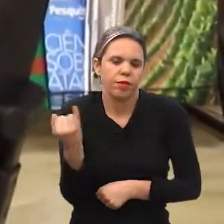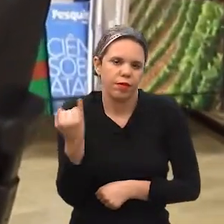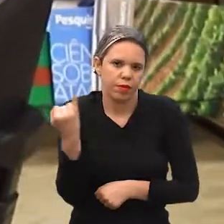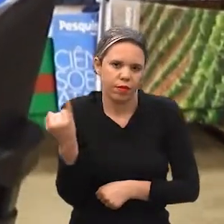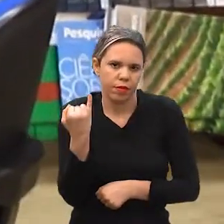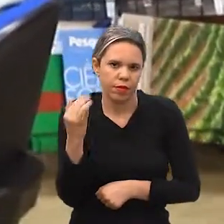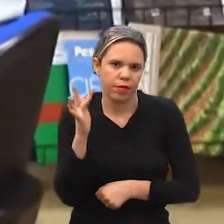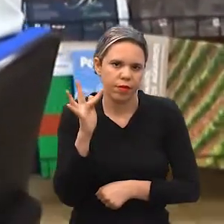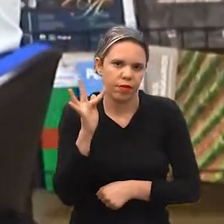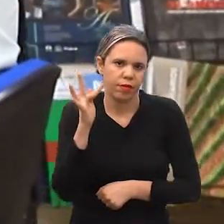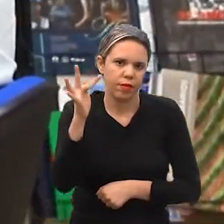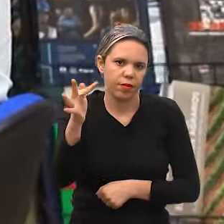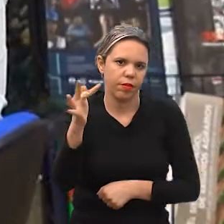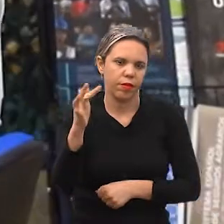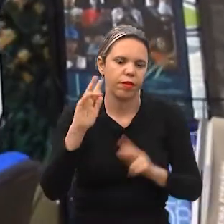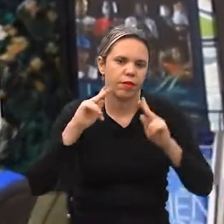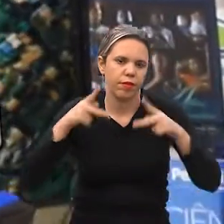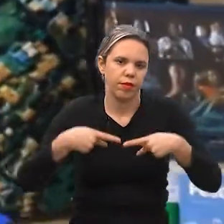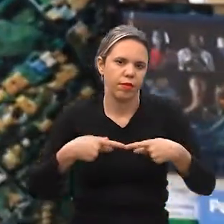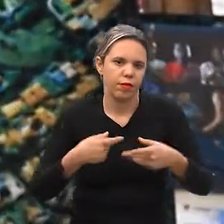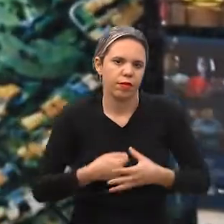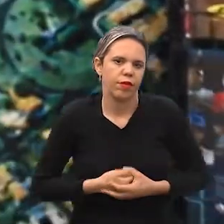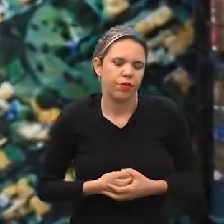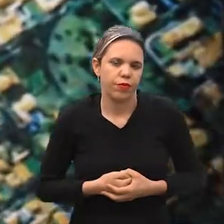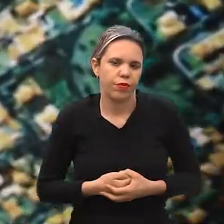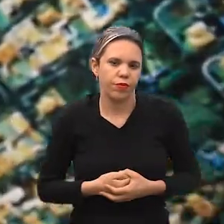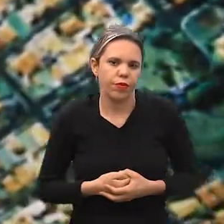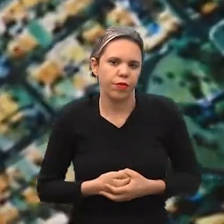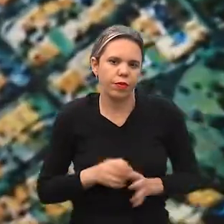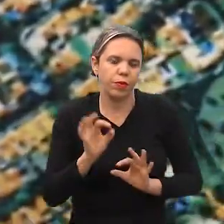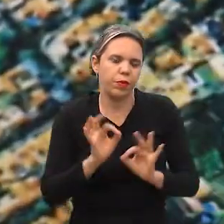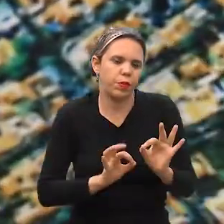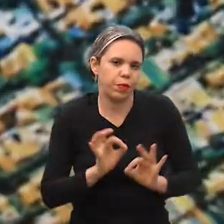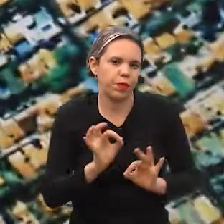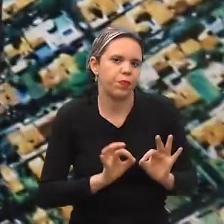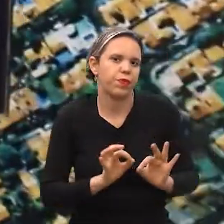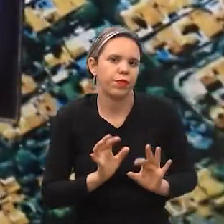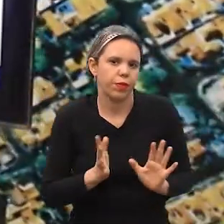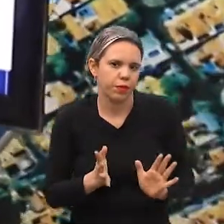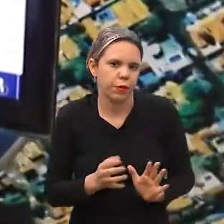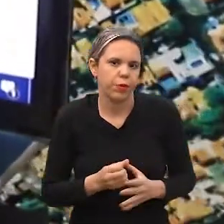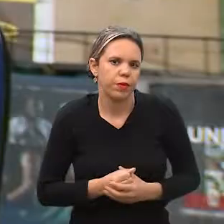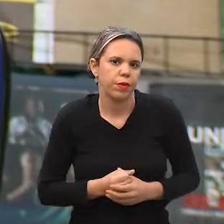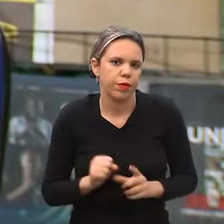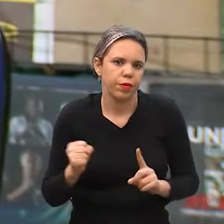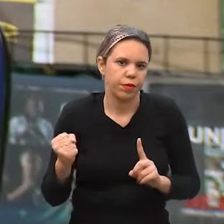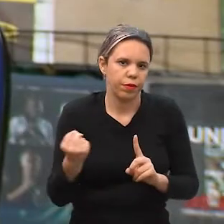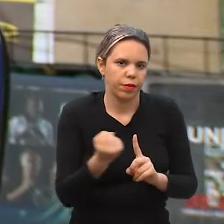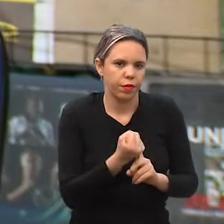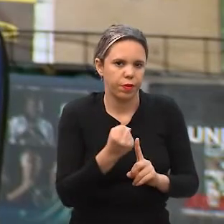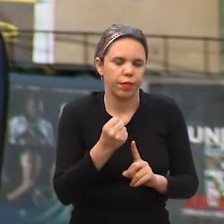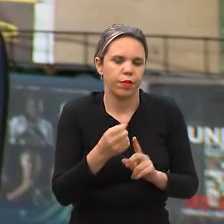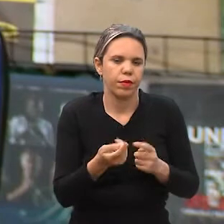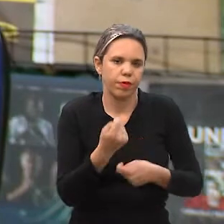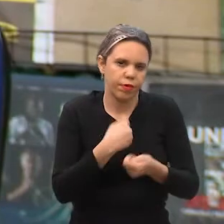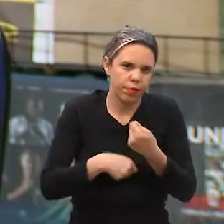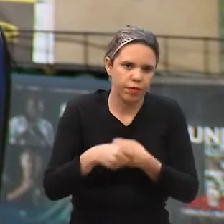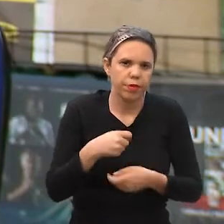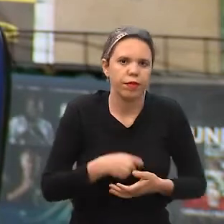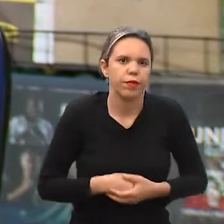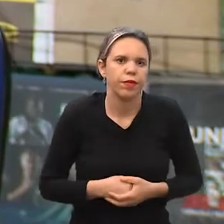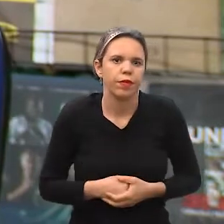importantes para o futuro da humanidade, né? Em questão de planejamento social, planejamento